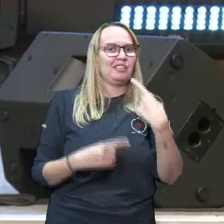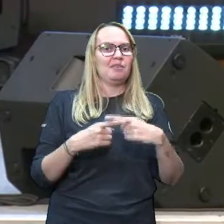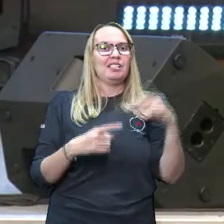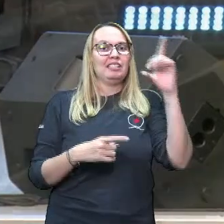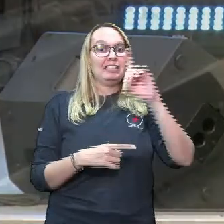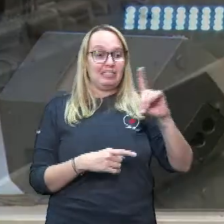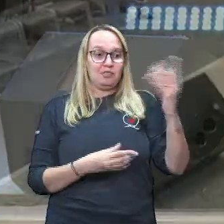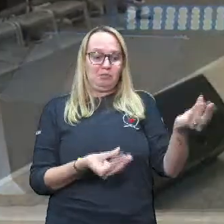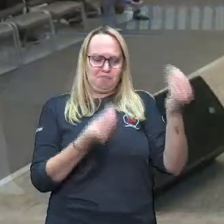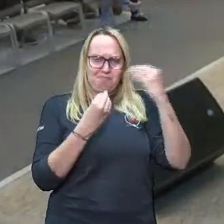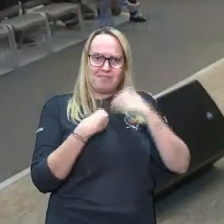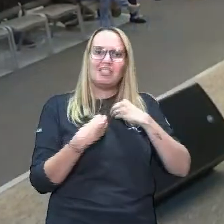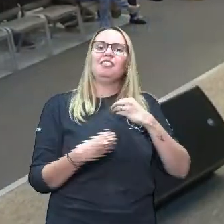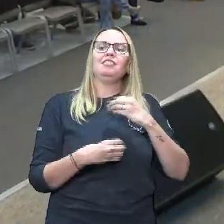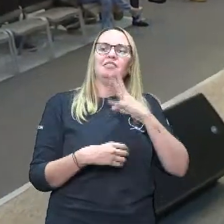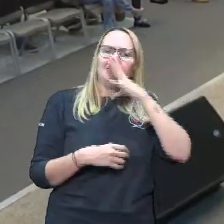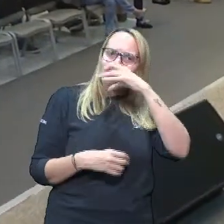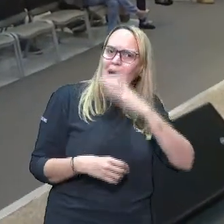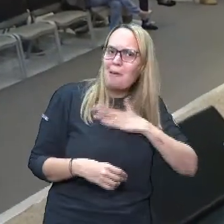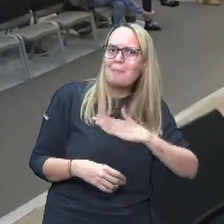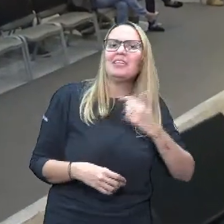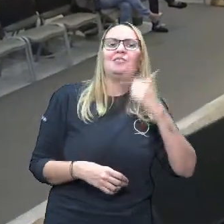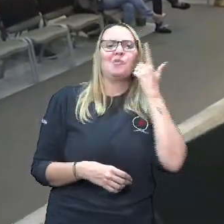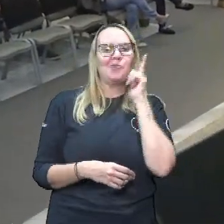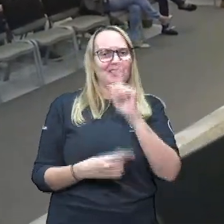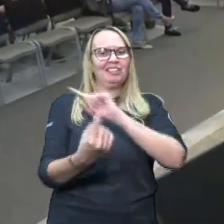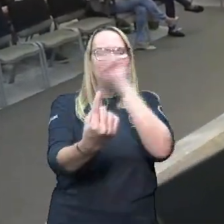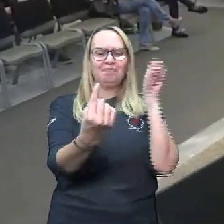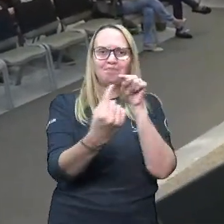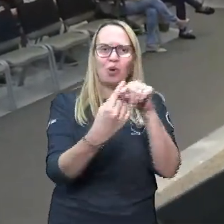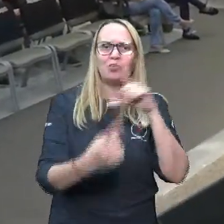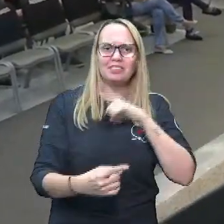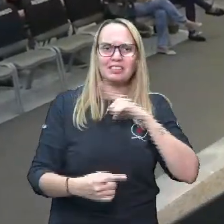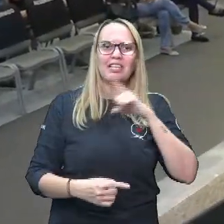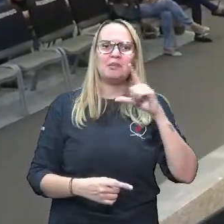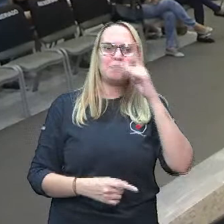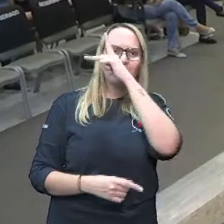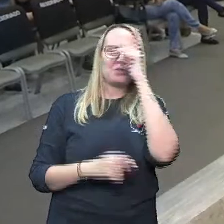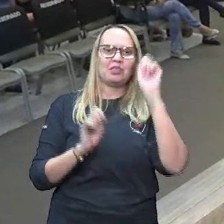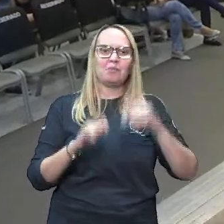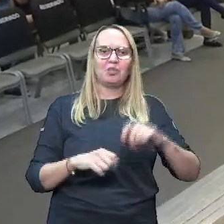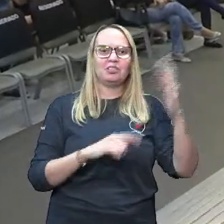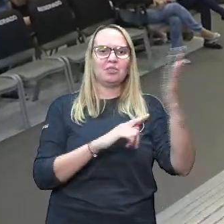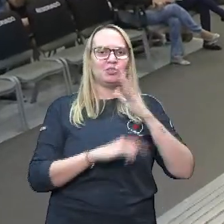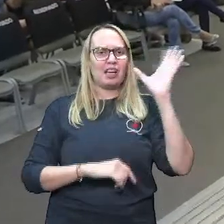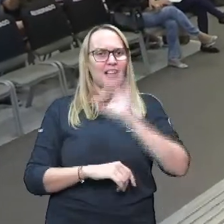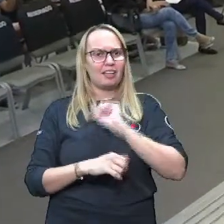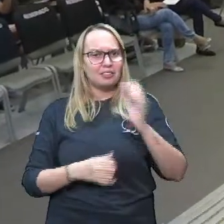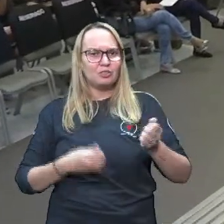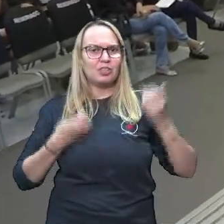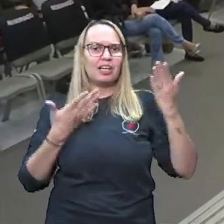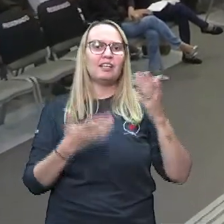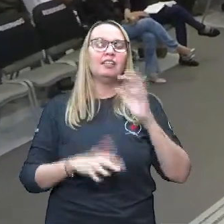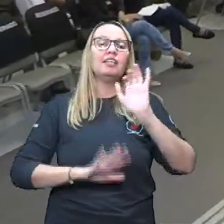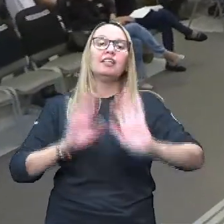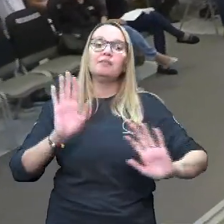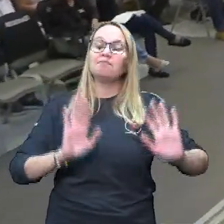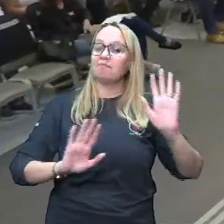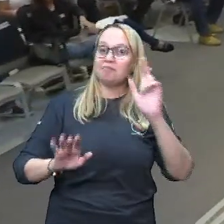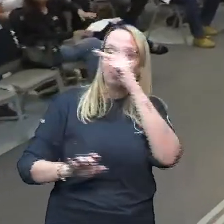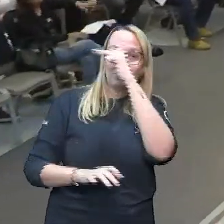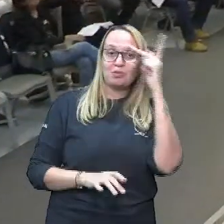em mim, eu consegui chegar. Será que tem alguém para me ajudar a adorar? Onde estão os alcançados pela graça aqui?